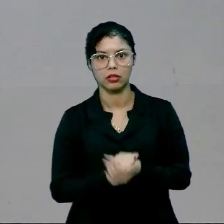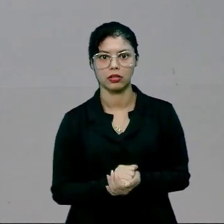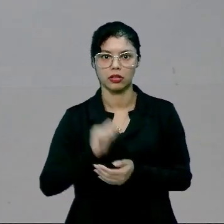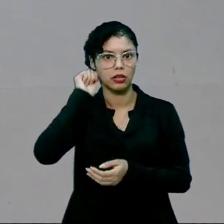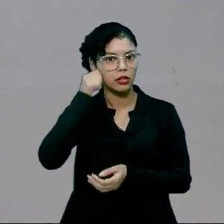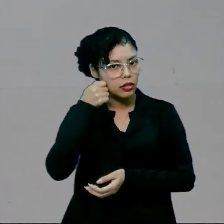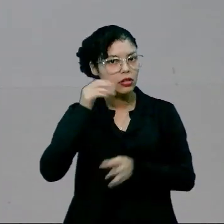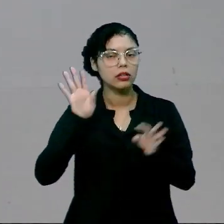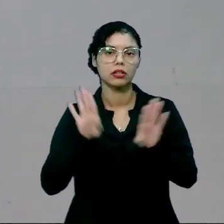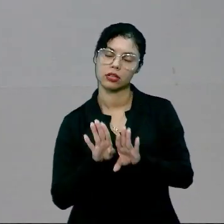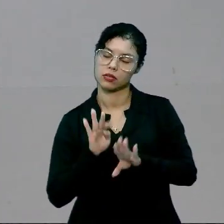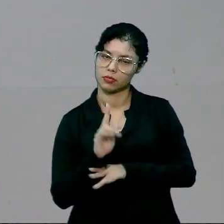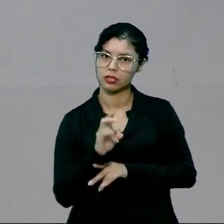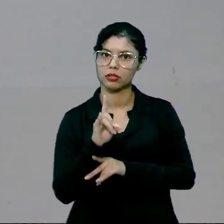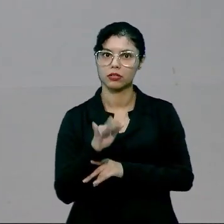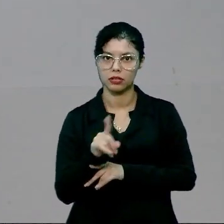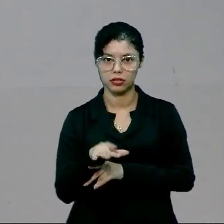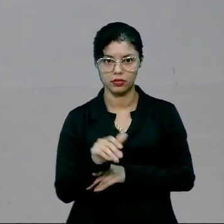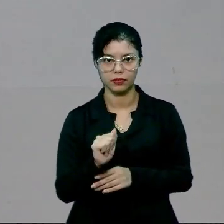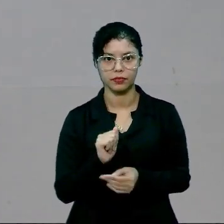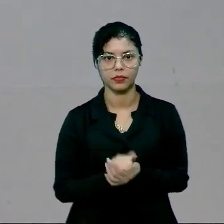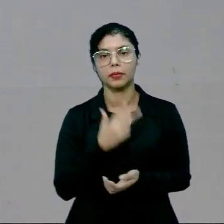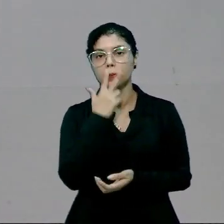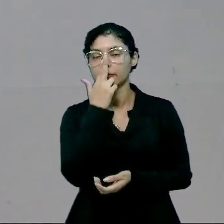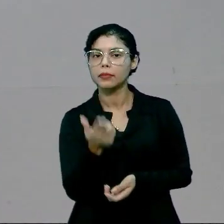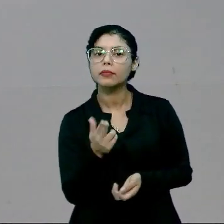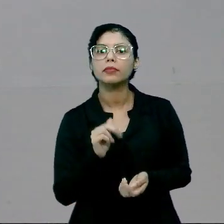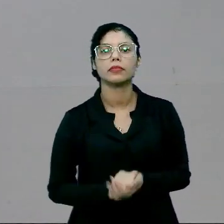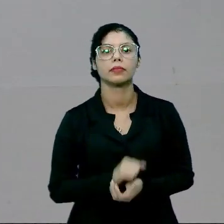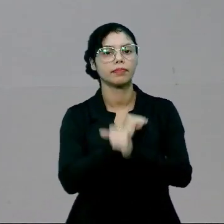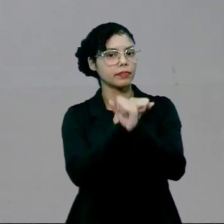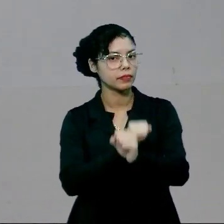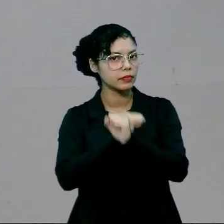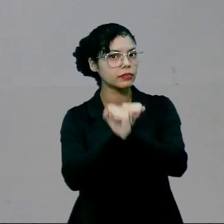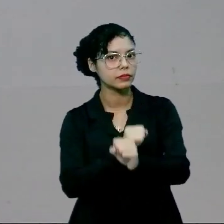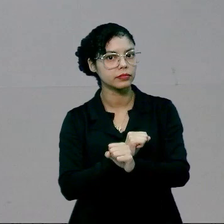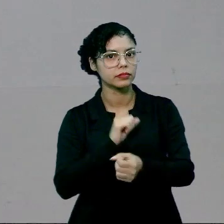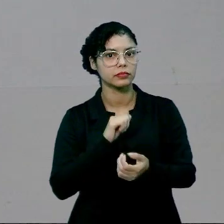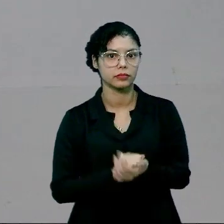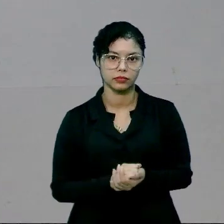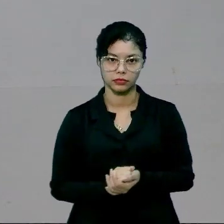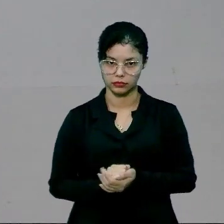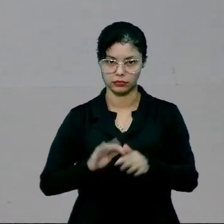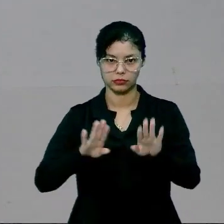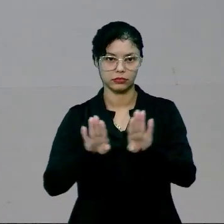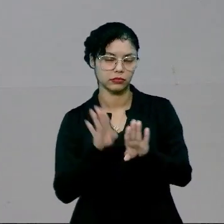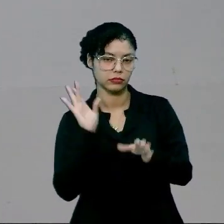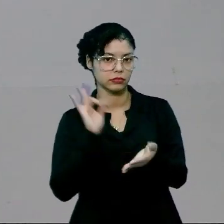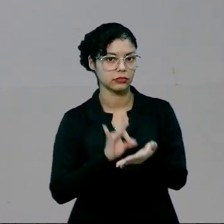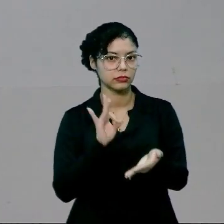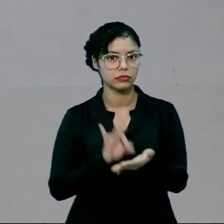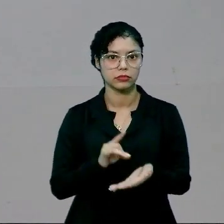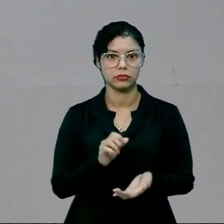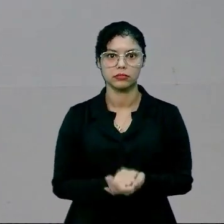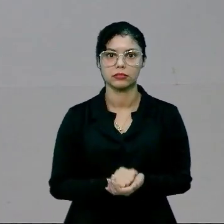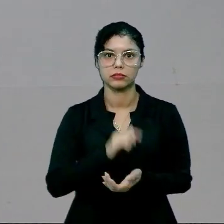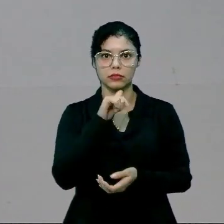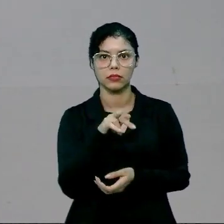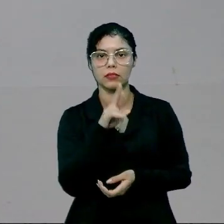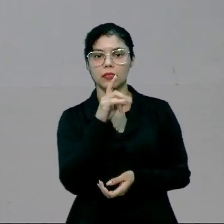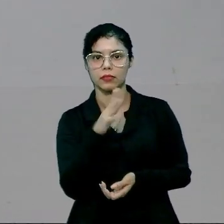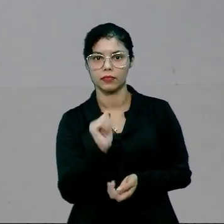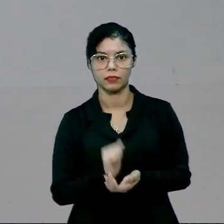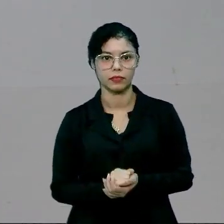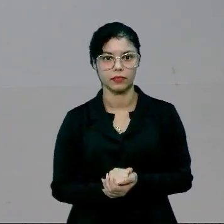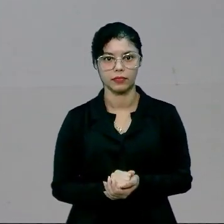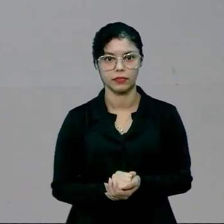negra Bertoleza, que é aparentemente uma escrava alforriada e que, na verdade, ela é enganada, tá?